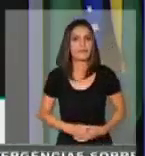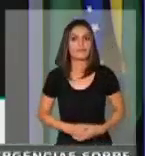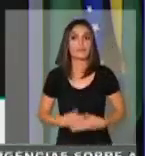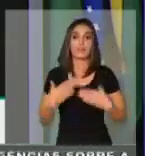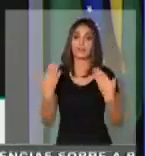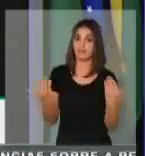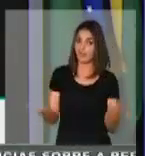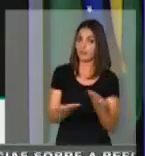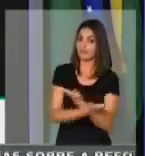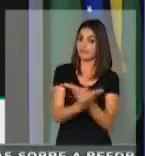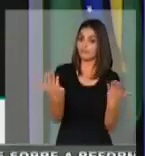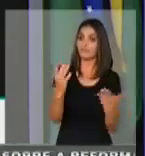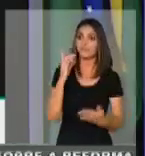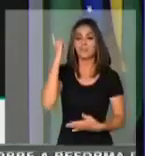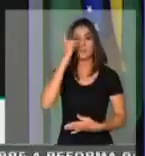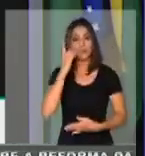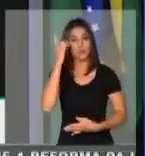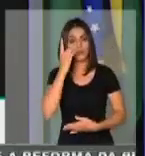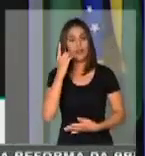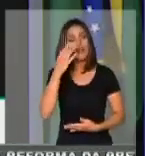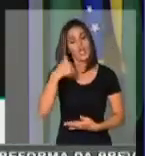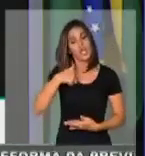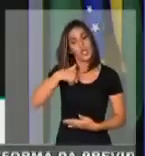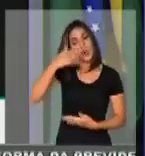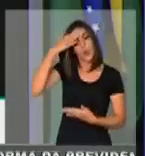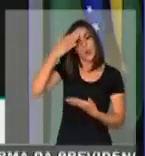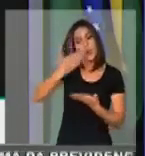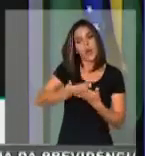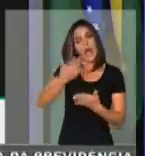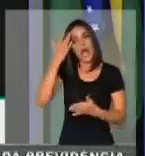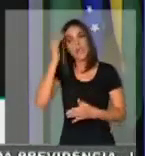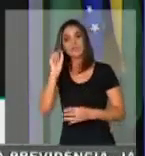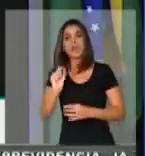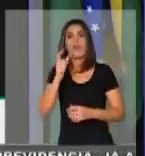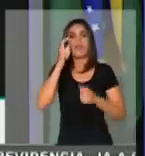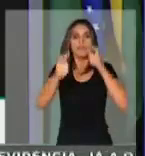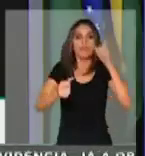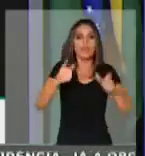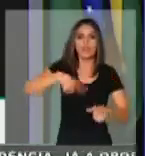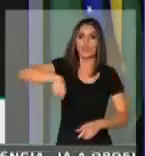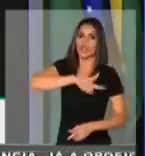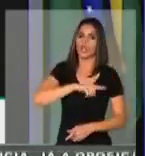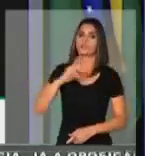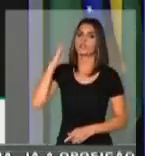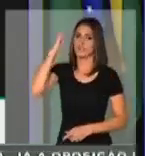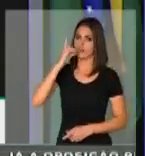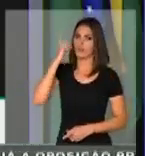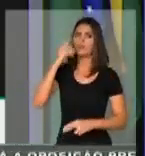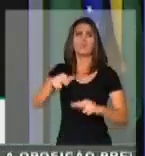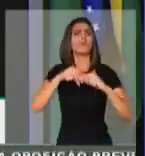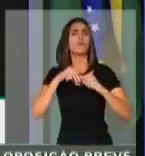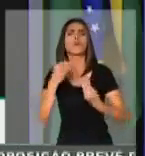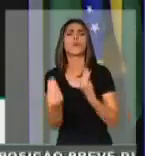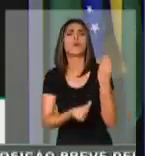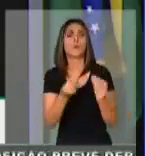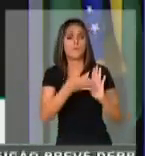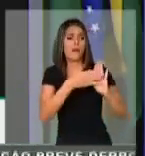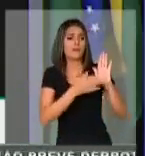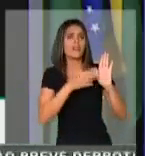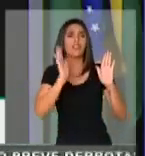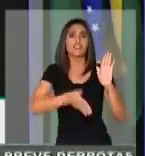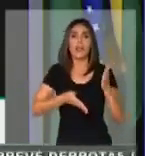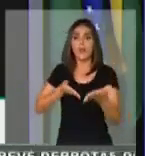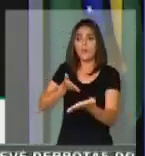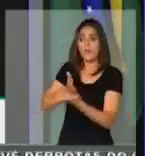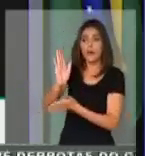E, senhoras e senhores parlamentares, creio que isso é do interesse de todos nós. Até porque a matéria já passou